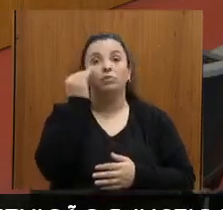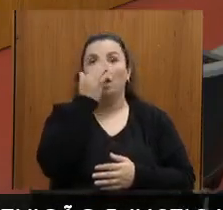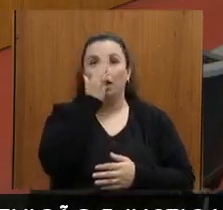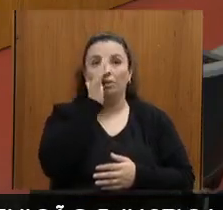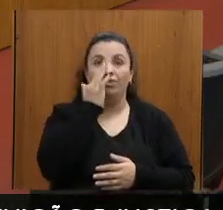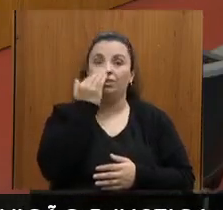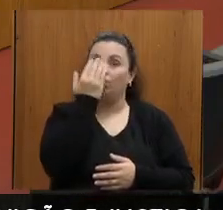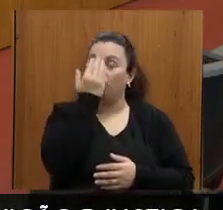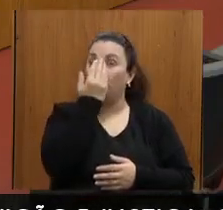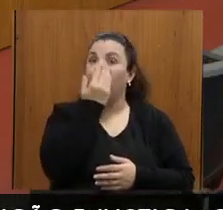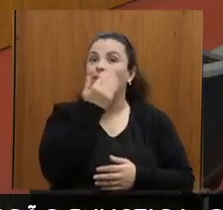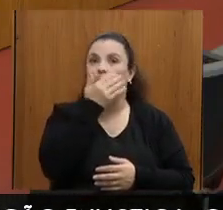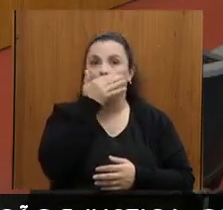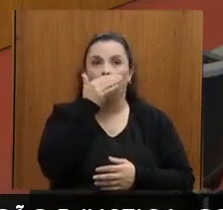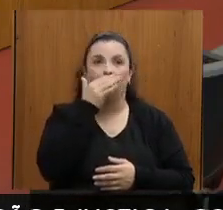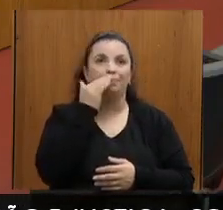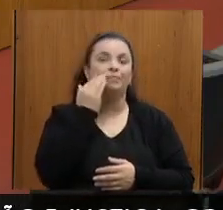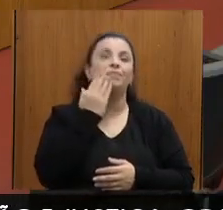Desculpe,